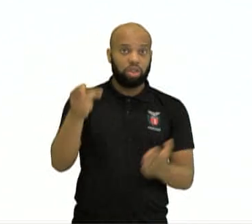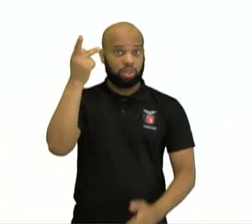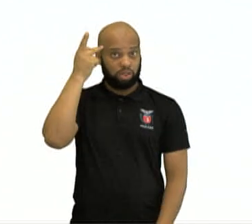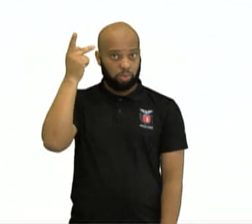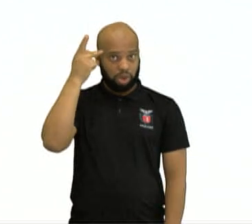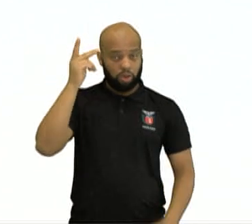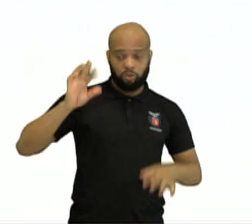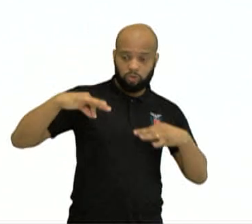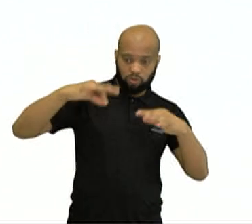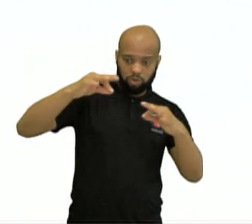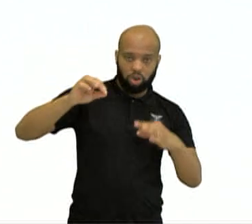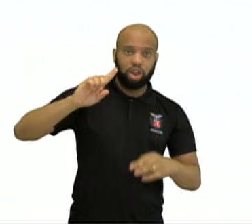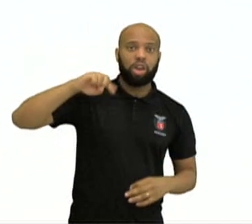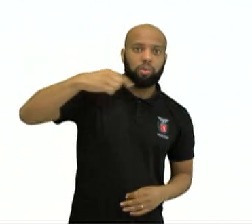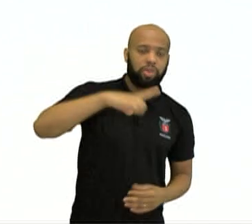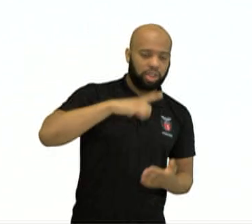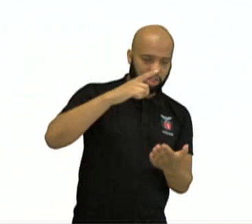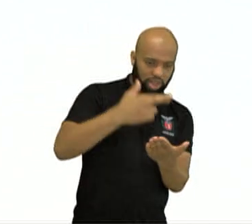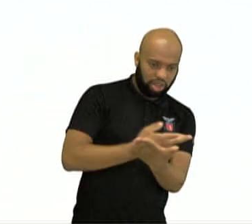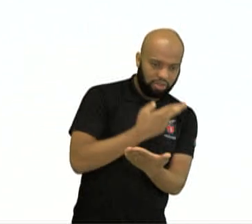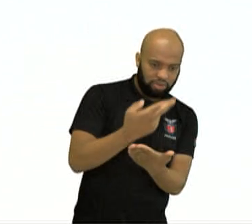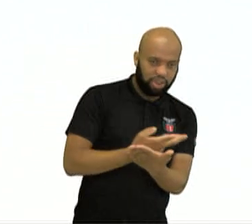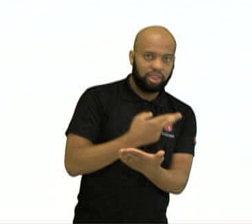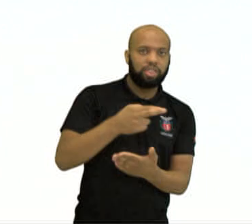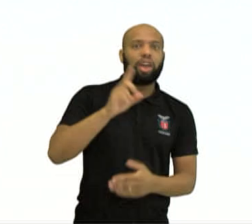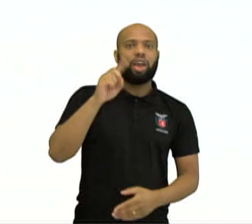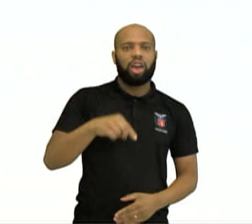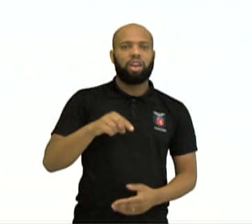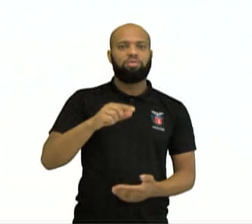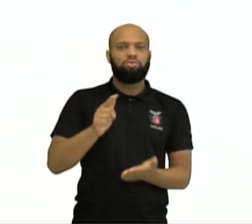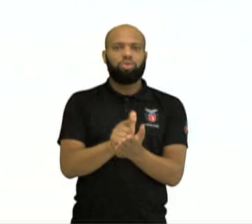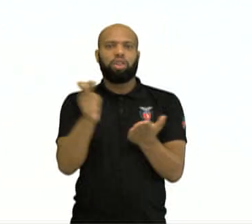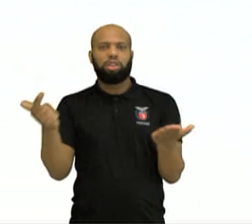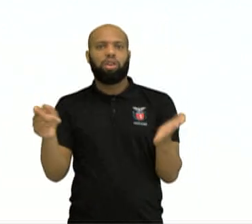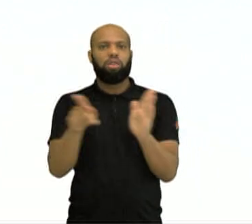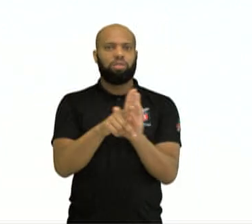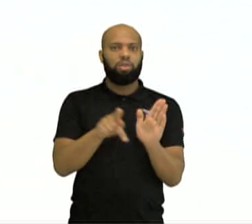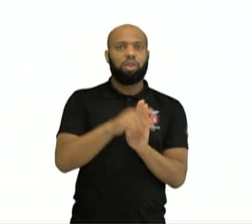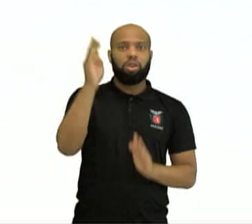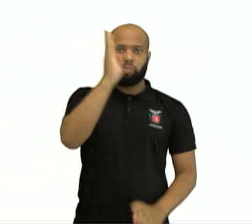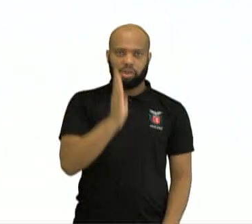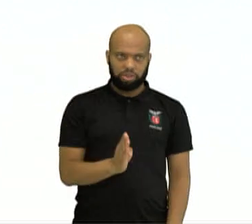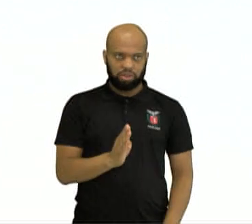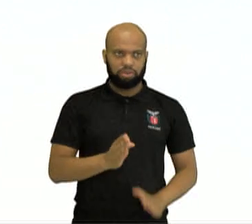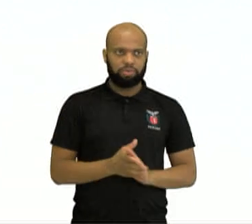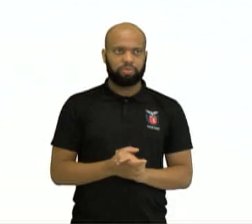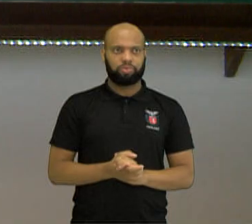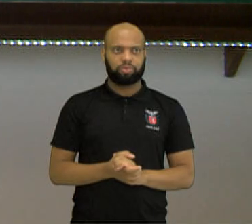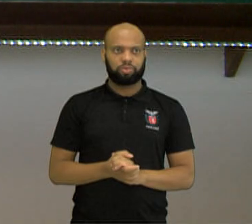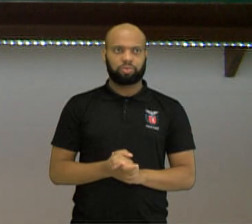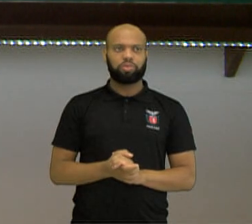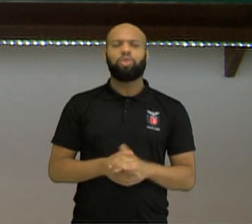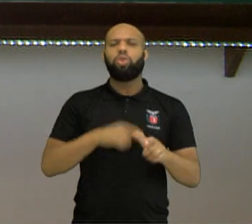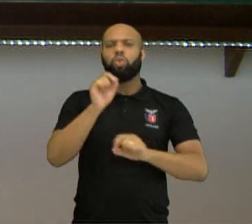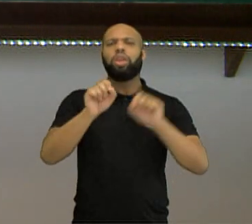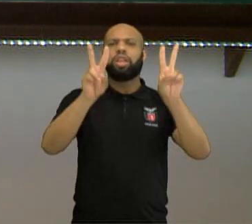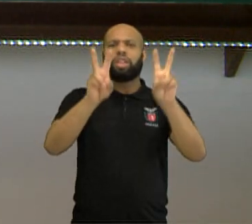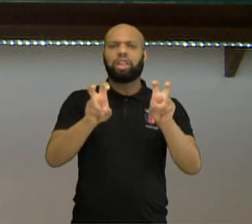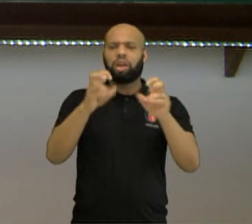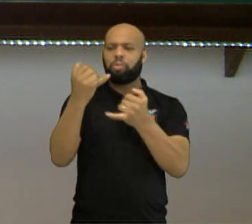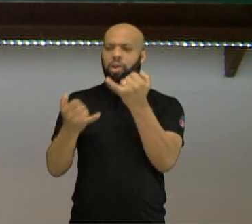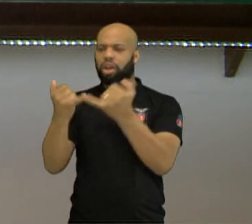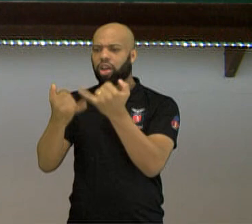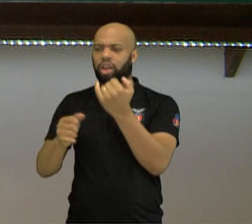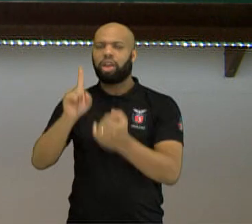Paulo, depois na revista Domingo do Jornal do Brasil. O tema em comum a todos eles, o que é? O tema em comum? Amor